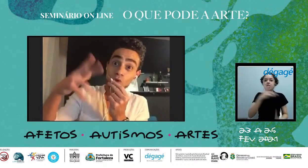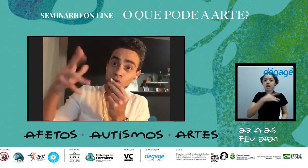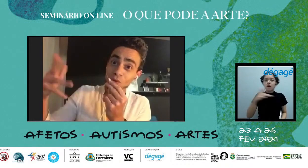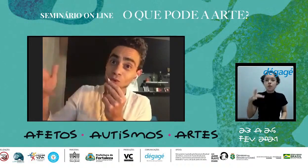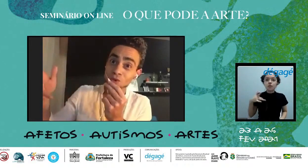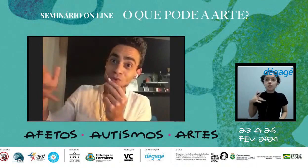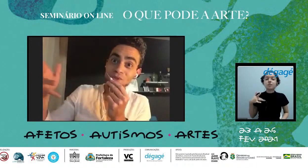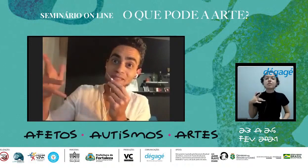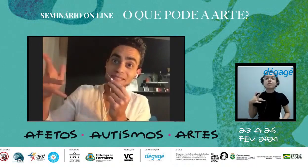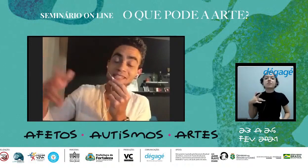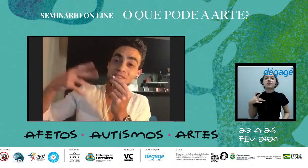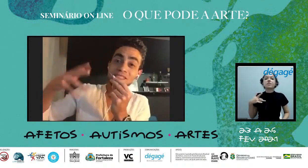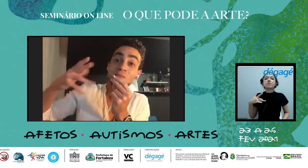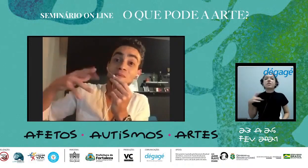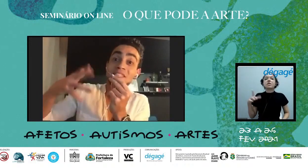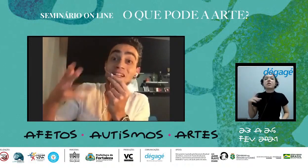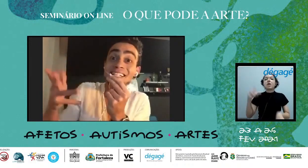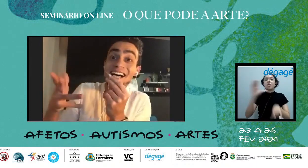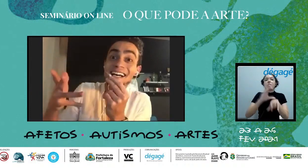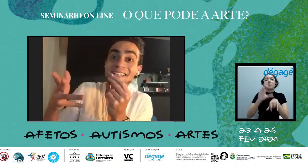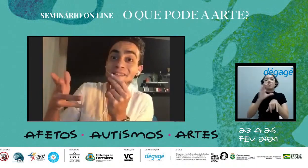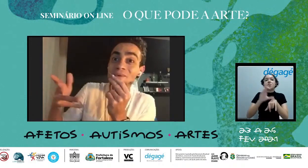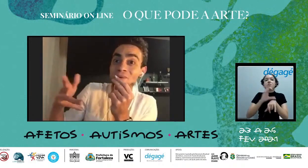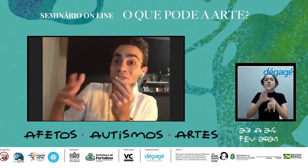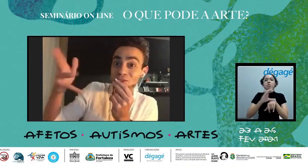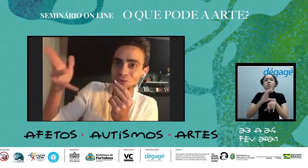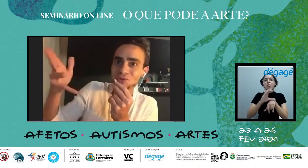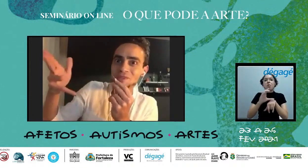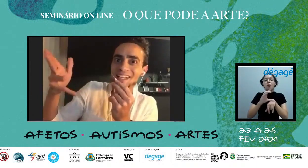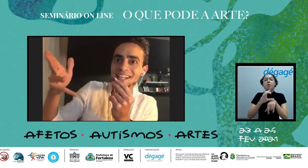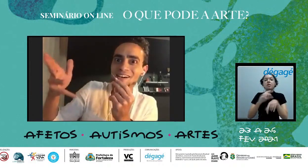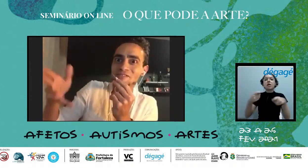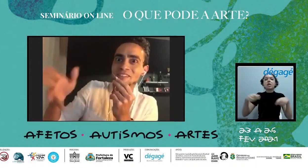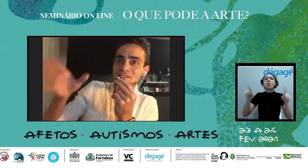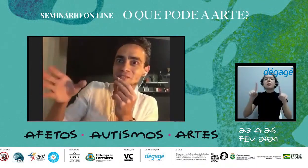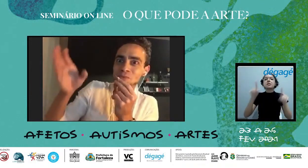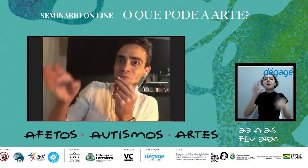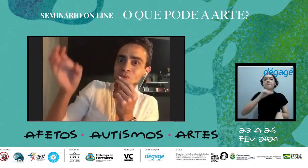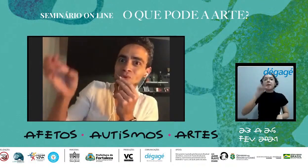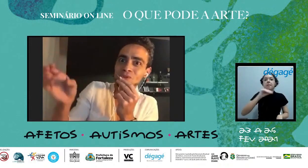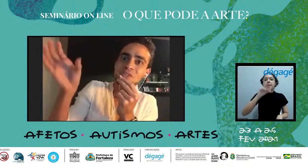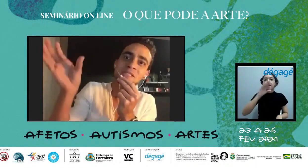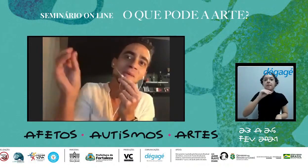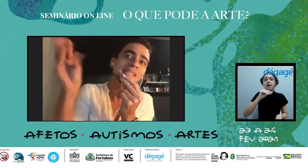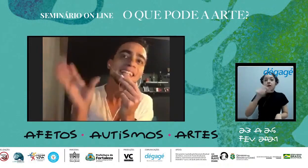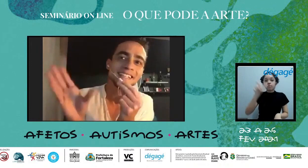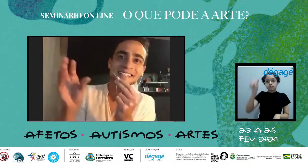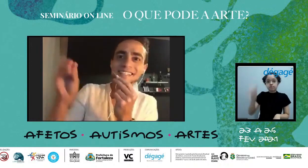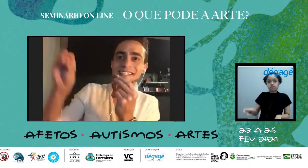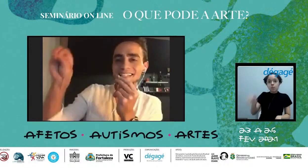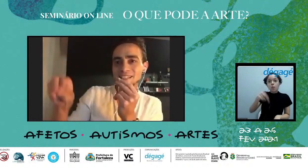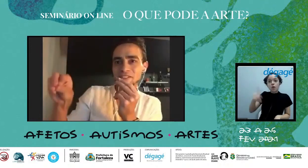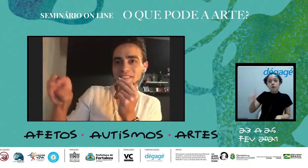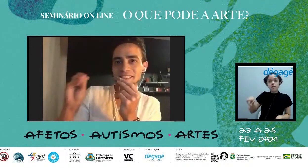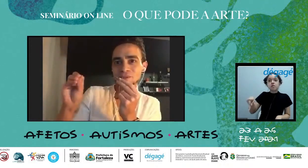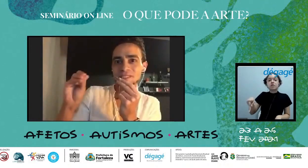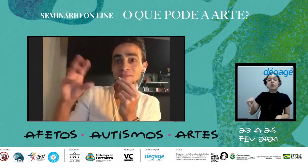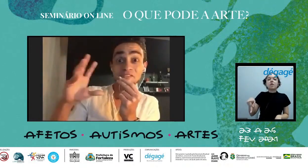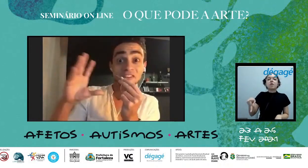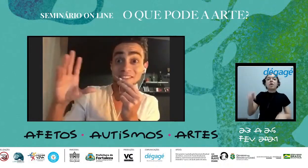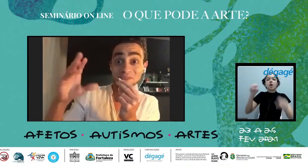tem cursos e cursos em que você não precisa falar nada, o instrutor está lá fazendo, vamos supor, um curso de padaria, ele está